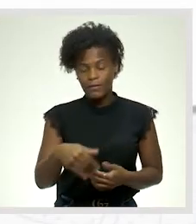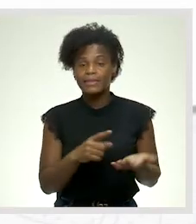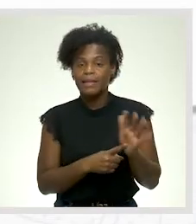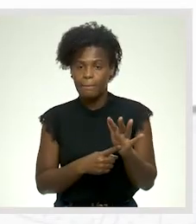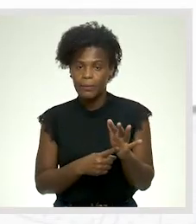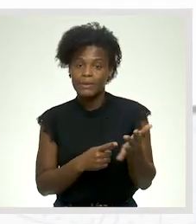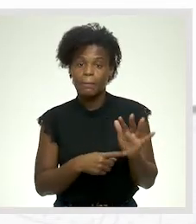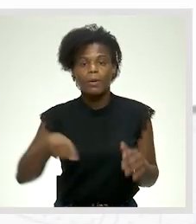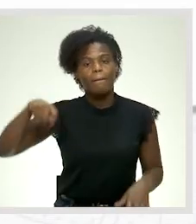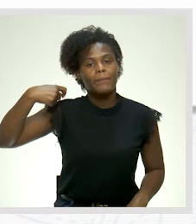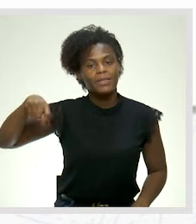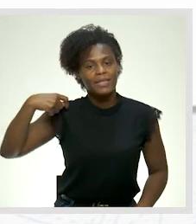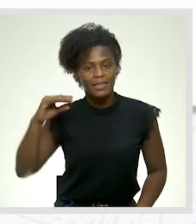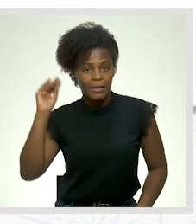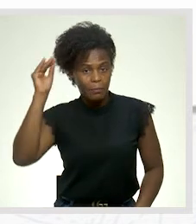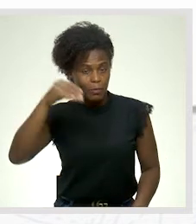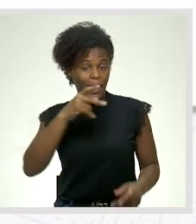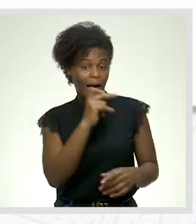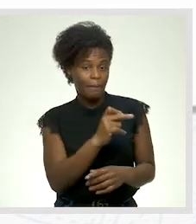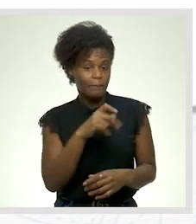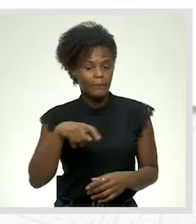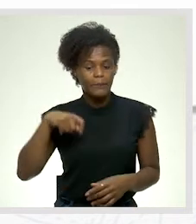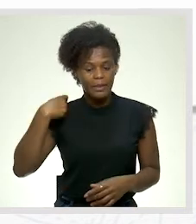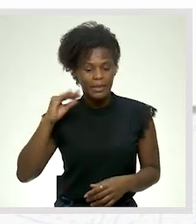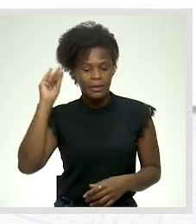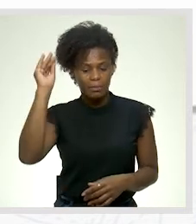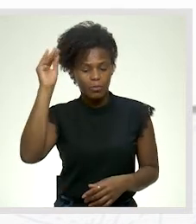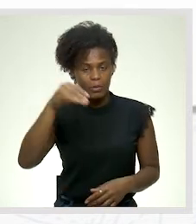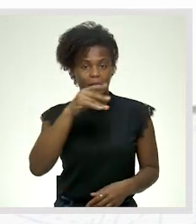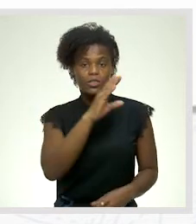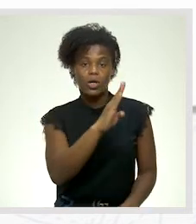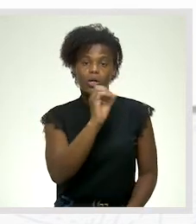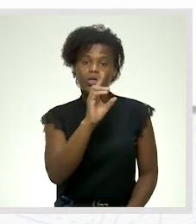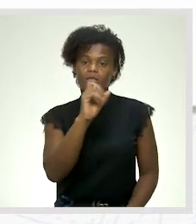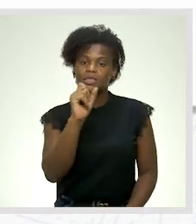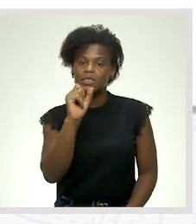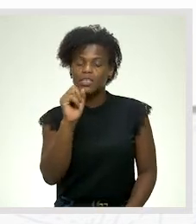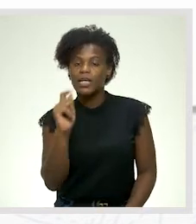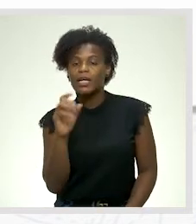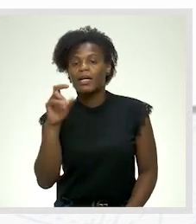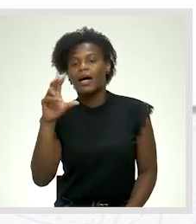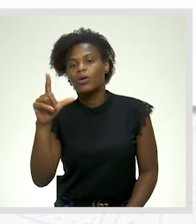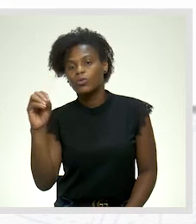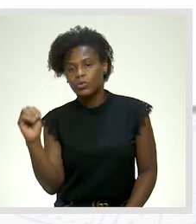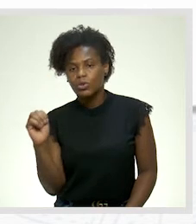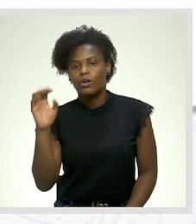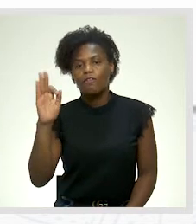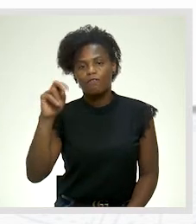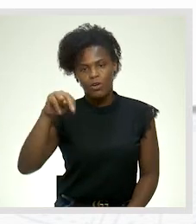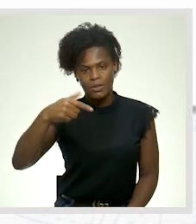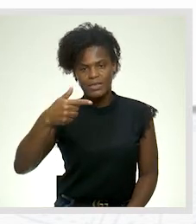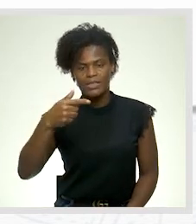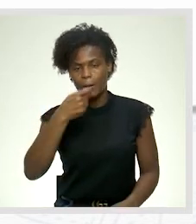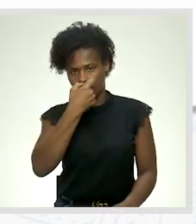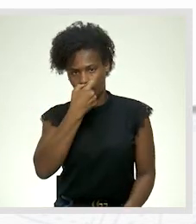exemplo. O Presidente da República, a linha A, Jorge Carlos Fonseca, suspendeu o estado de emergência na